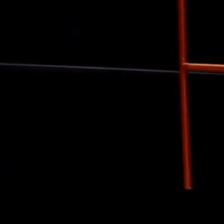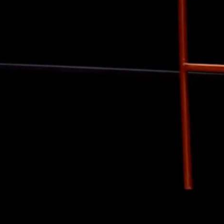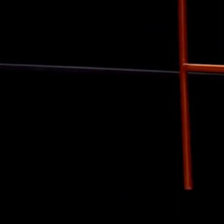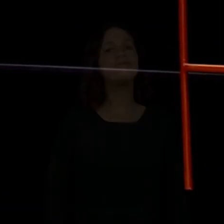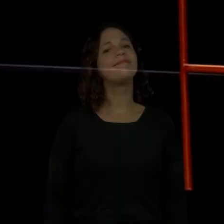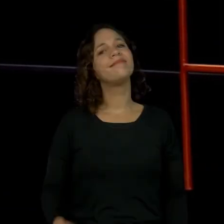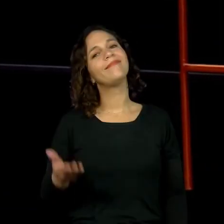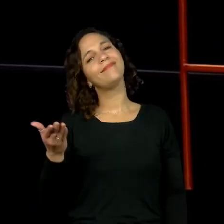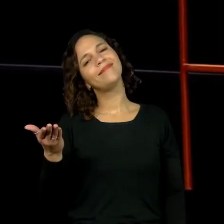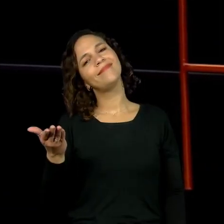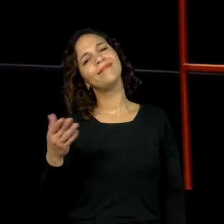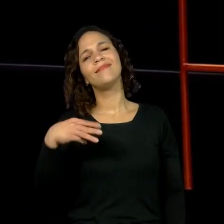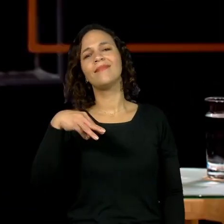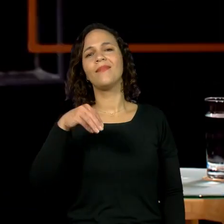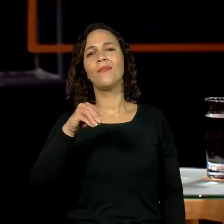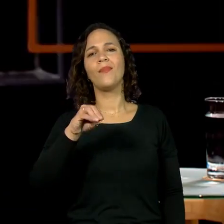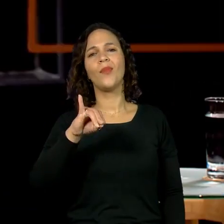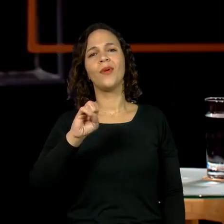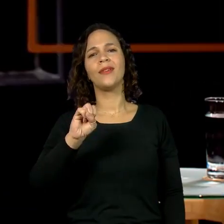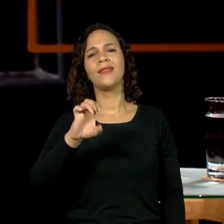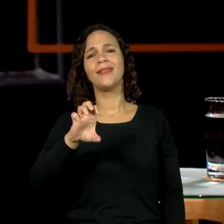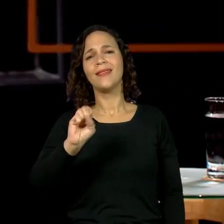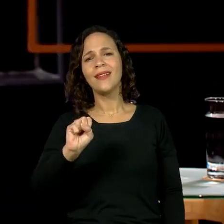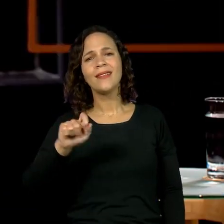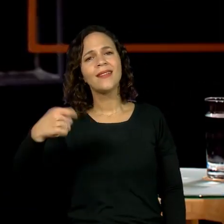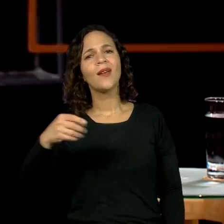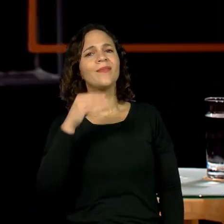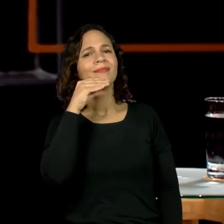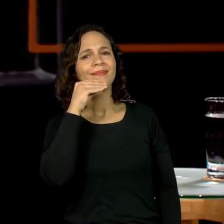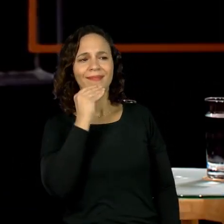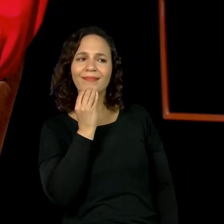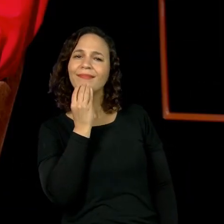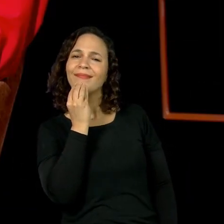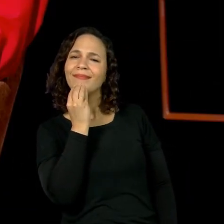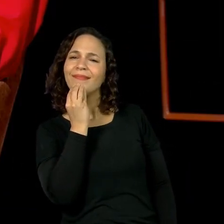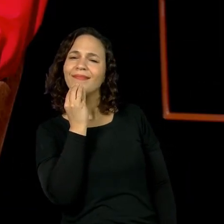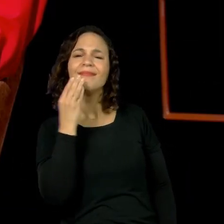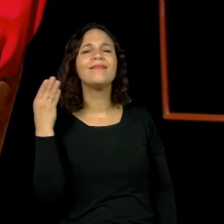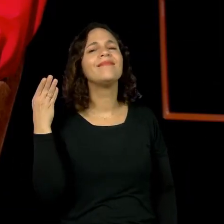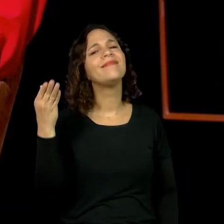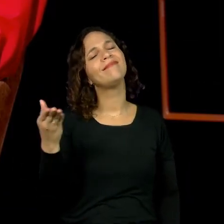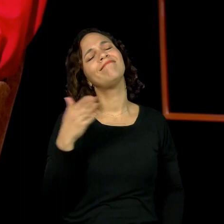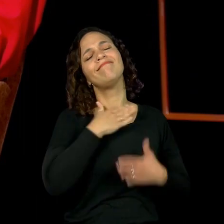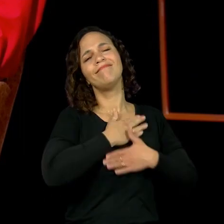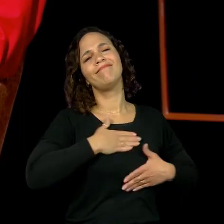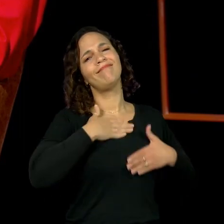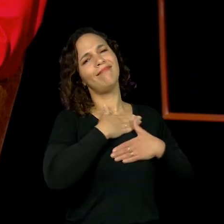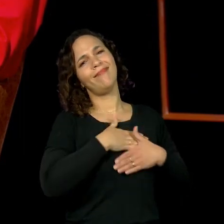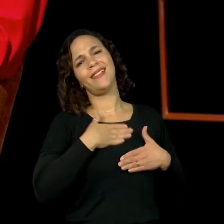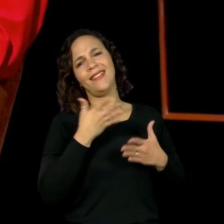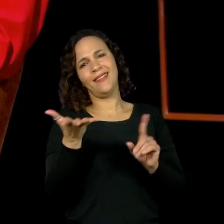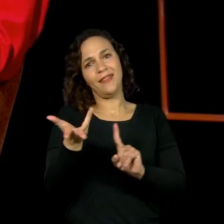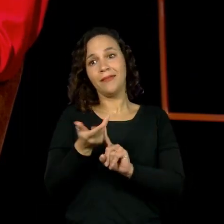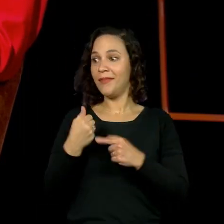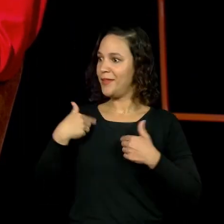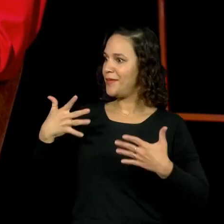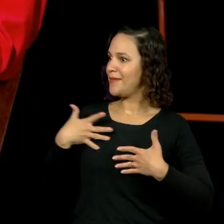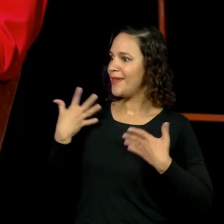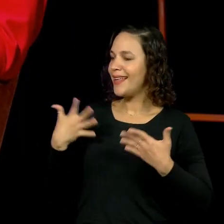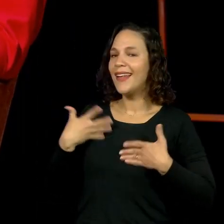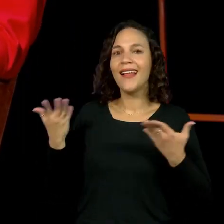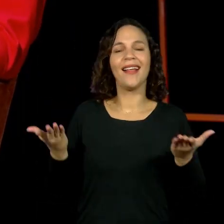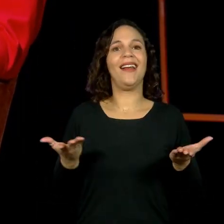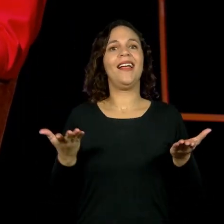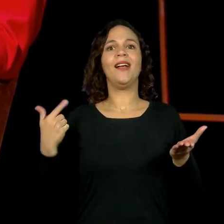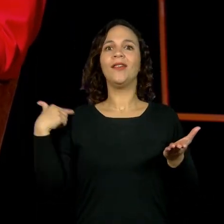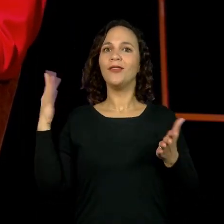Moisés, é um prazer te receber aqui. Muito obrigado pela sua presença, Moisés. Alegria minha, tá? Preocupação também do que poder passar depois